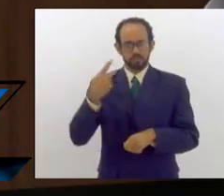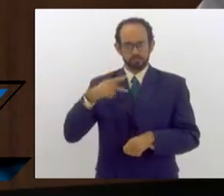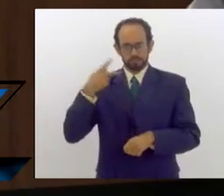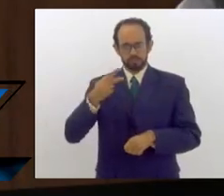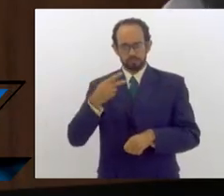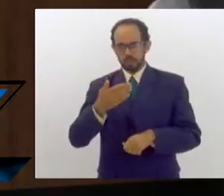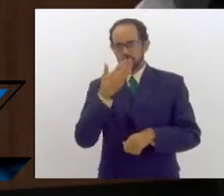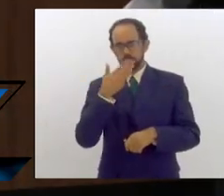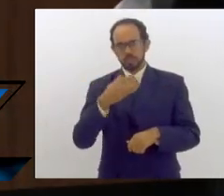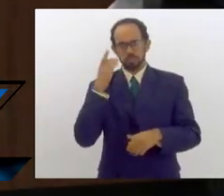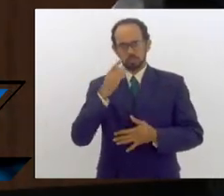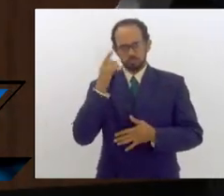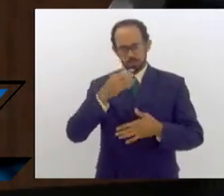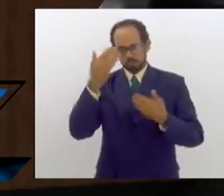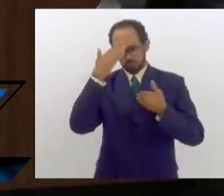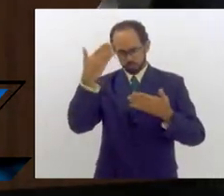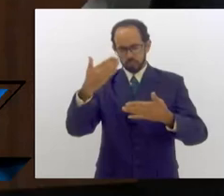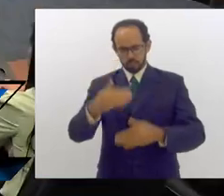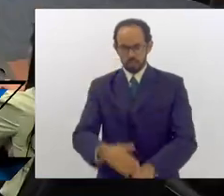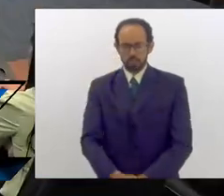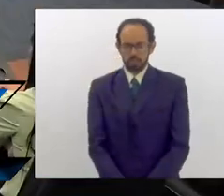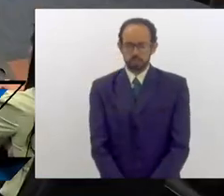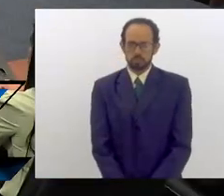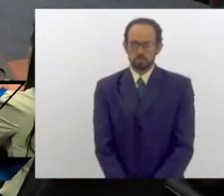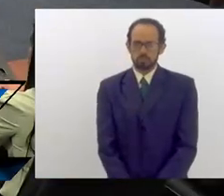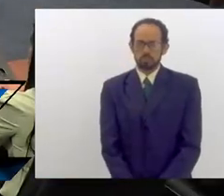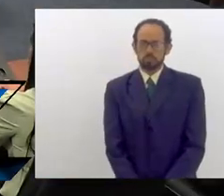e aos nobres deputados Obrigada presidente